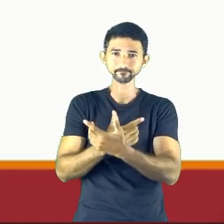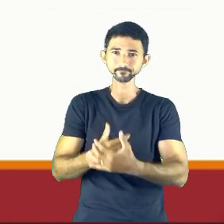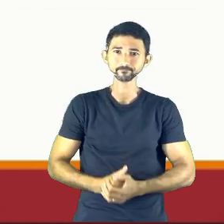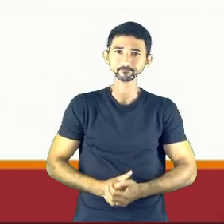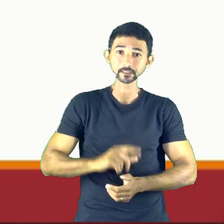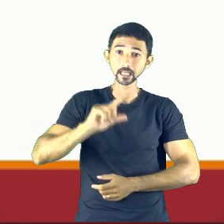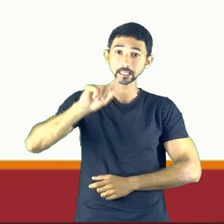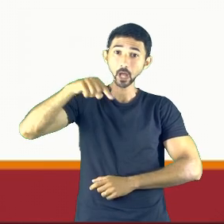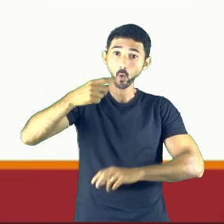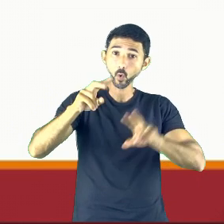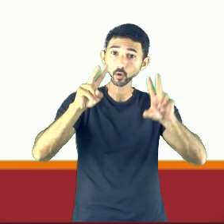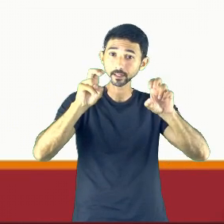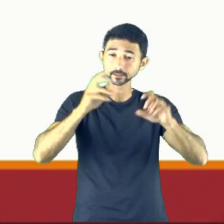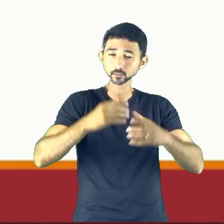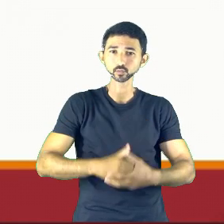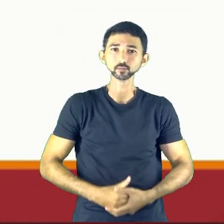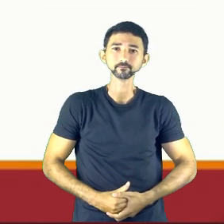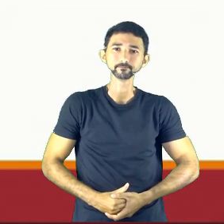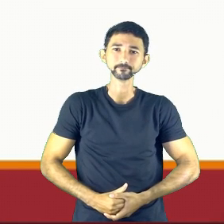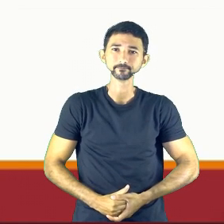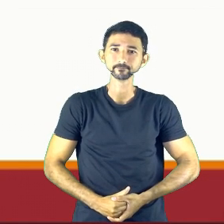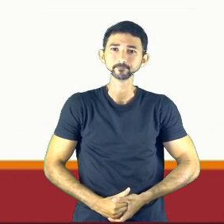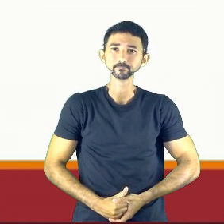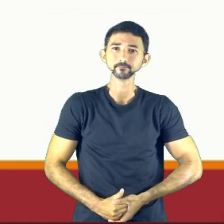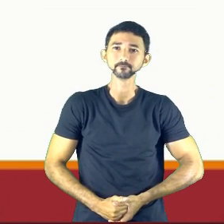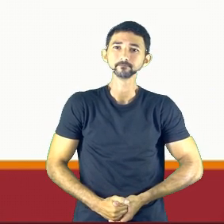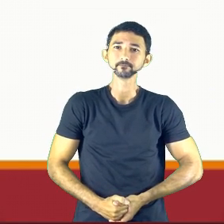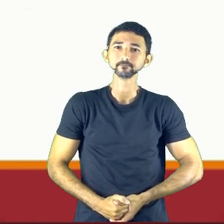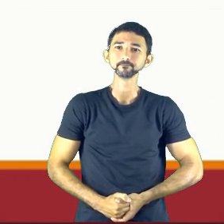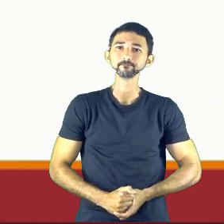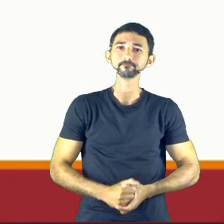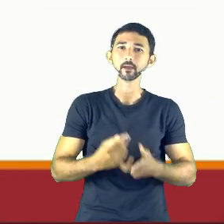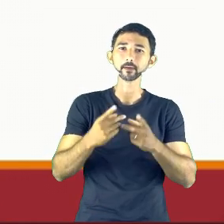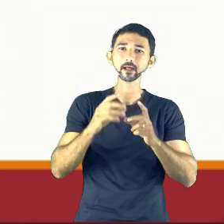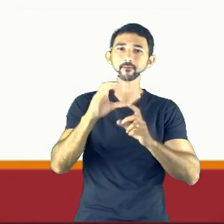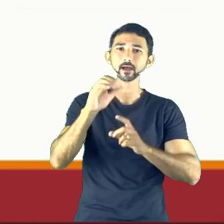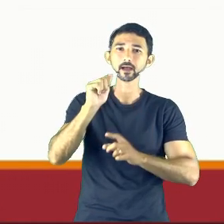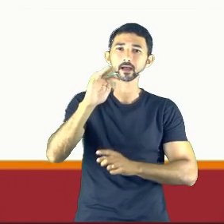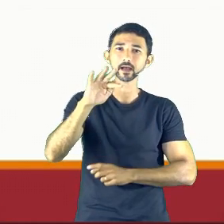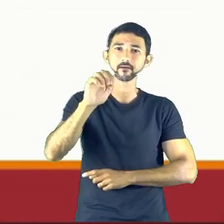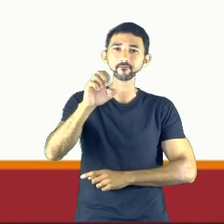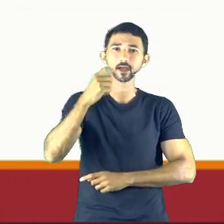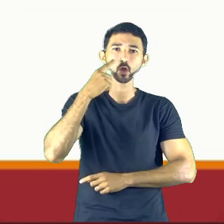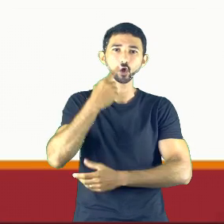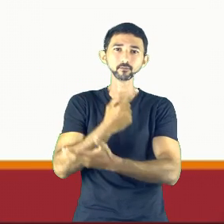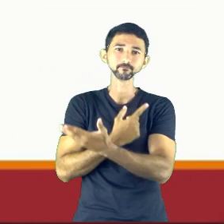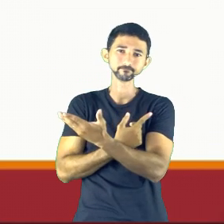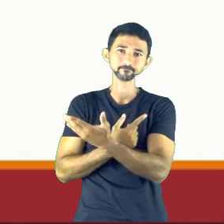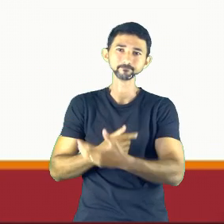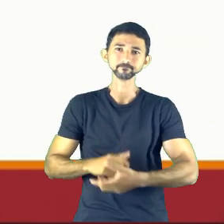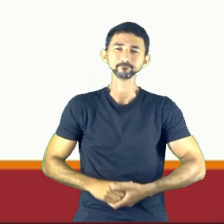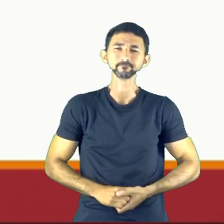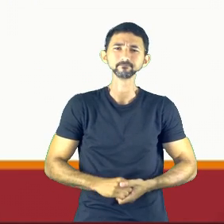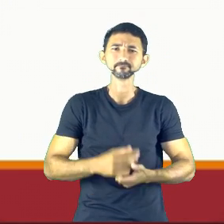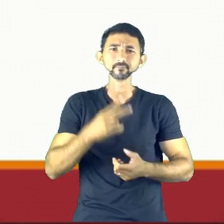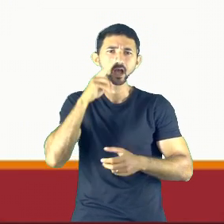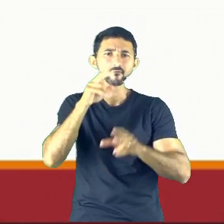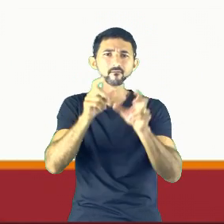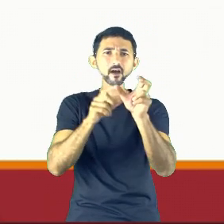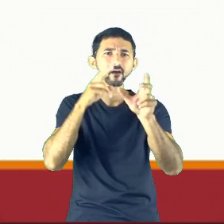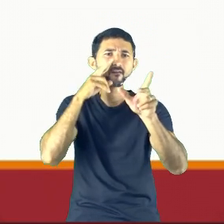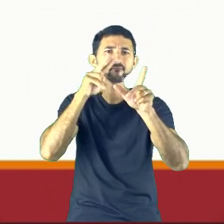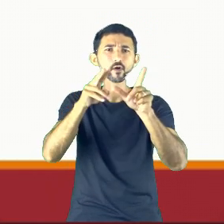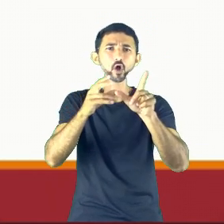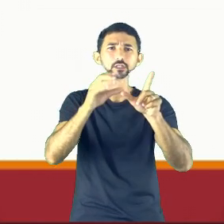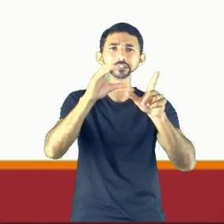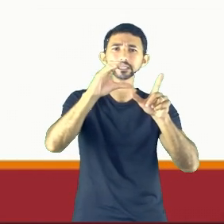tá bom? Mas isso é um assunto para próximos capítulos. Bora ver aqui a palavra café, a última sílaba e a penúltima, tá bom? Qual